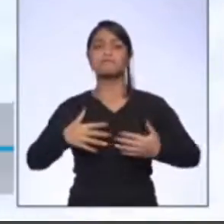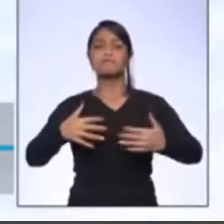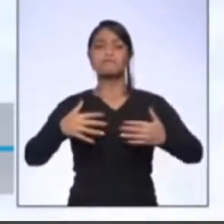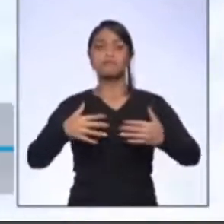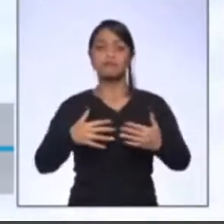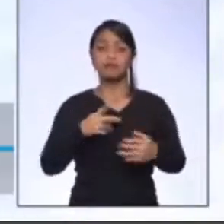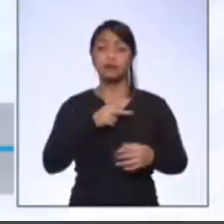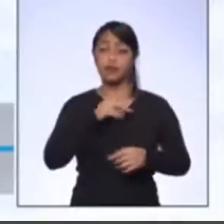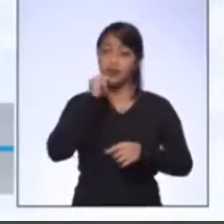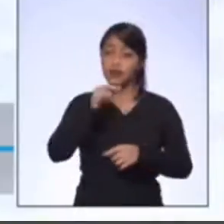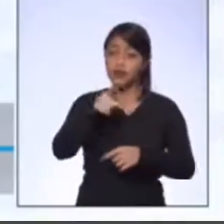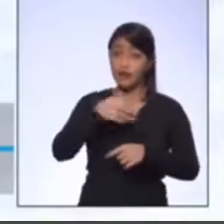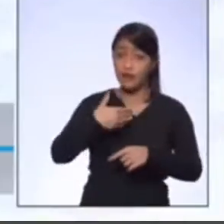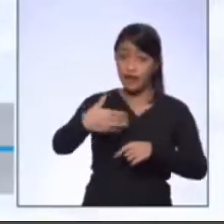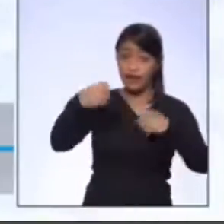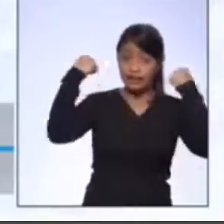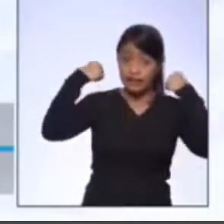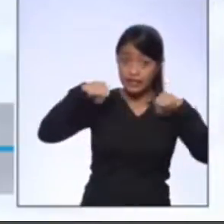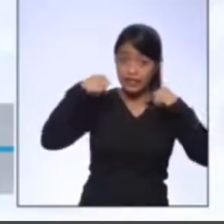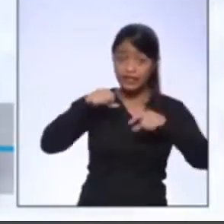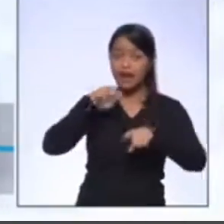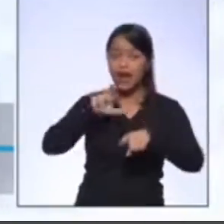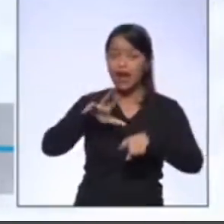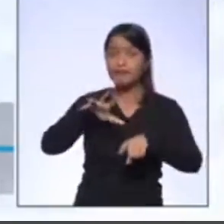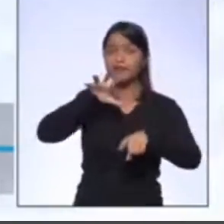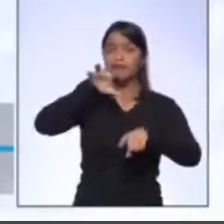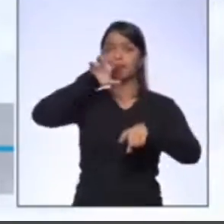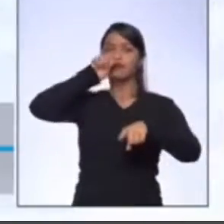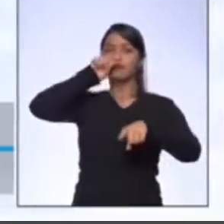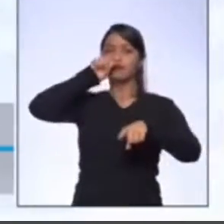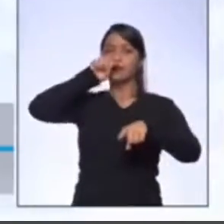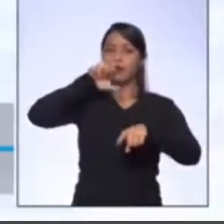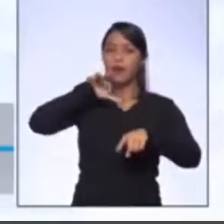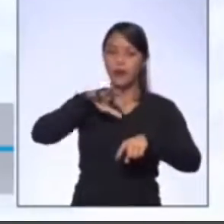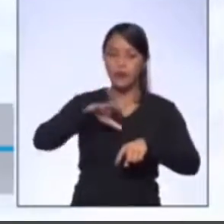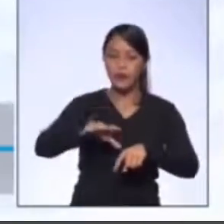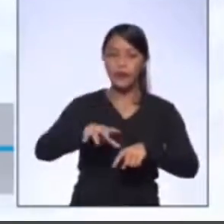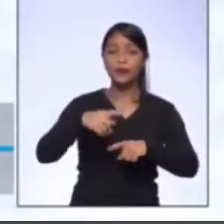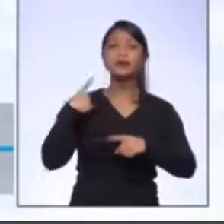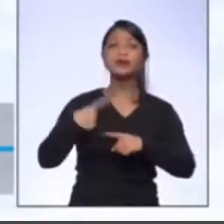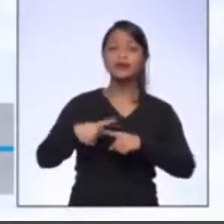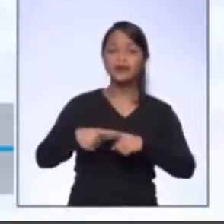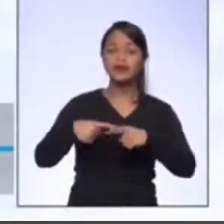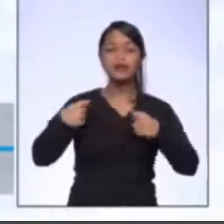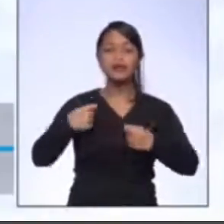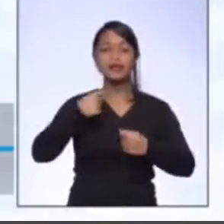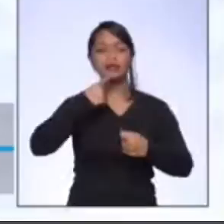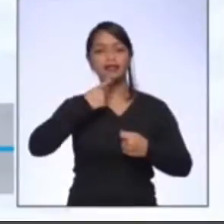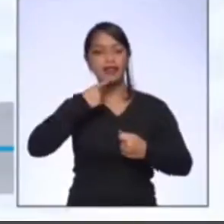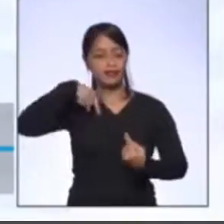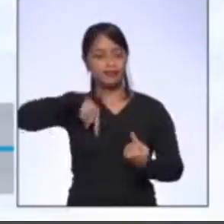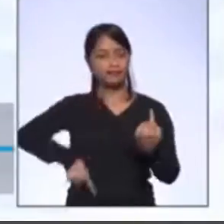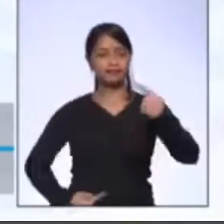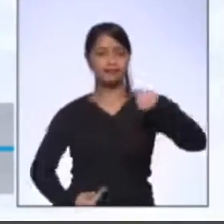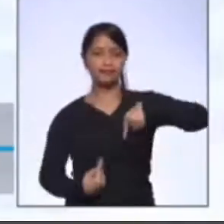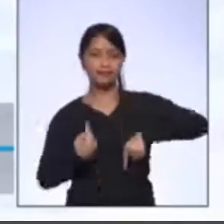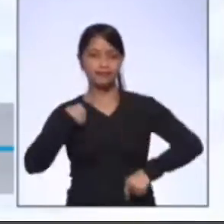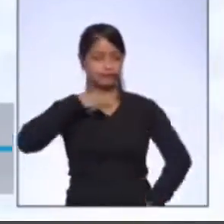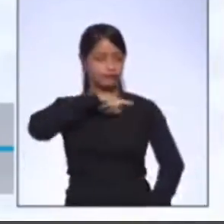puxa lá quando fizer exercício assim solta quando fizer sabe por quê porque eu sou sangue precisa oxigenar musculatura